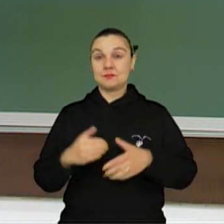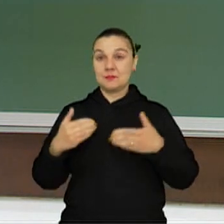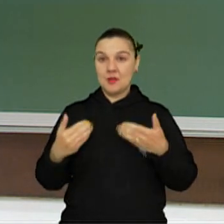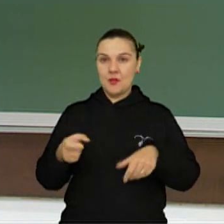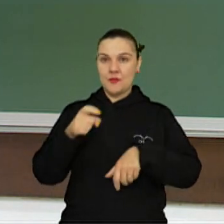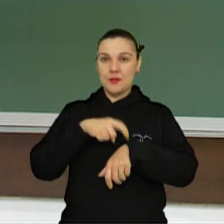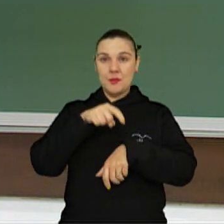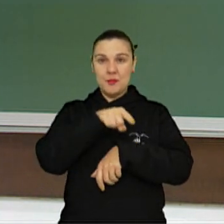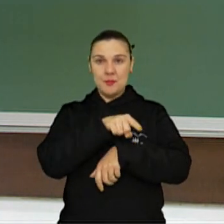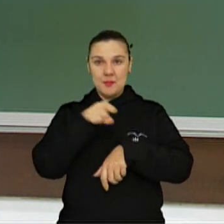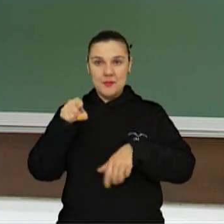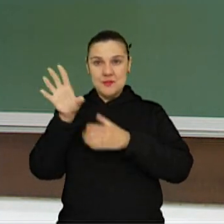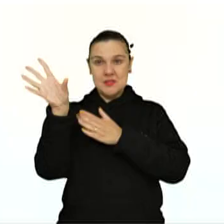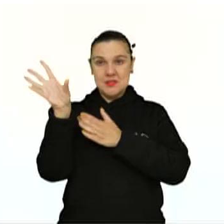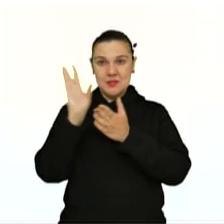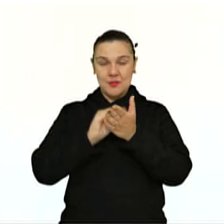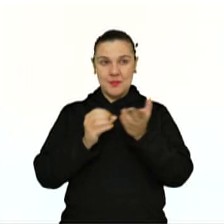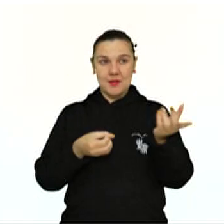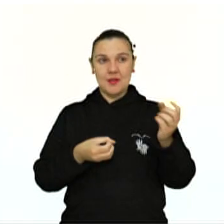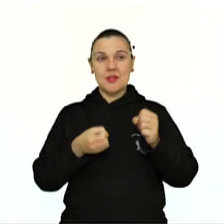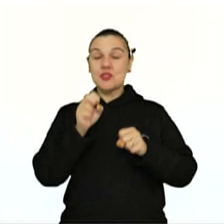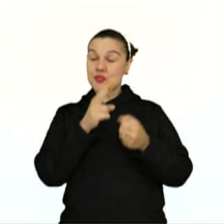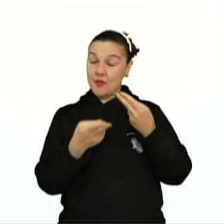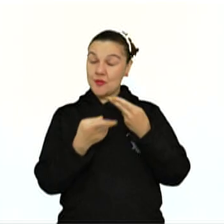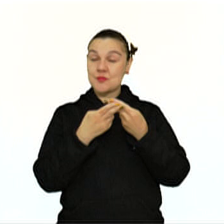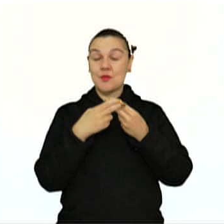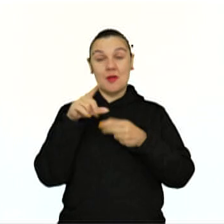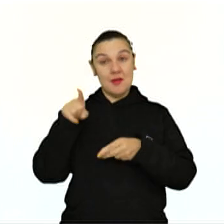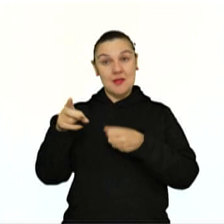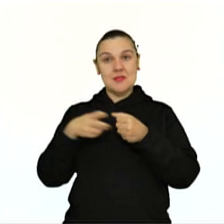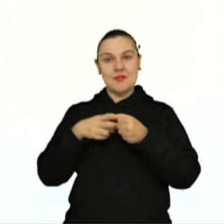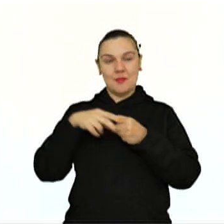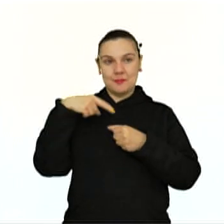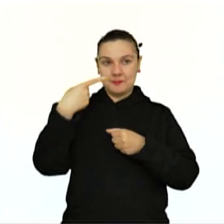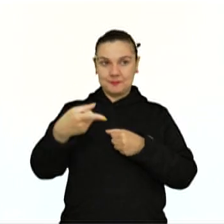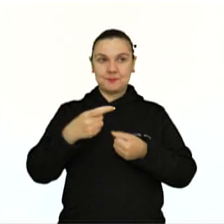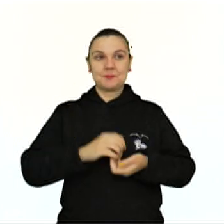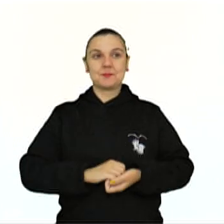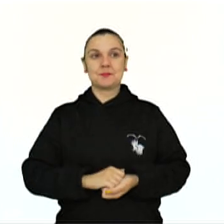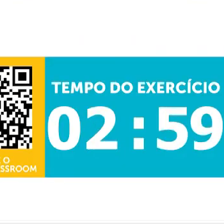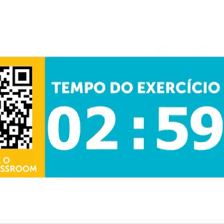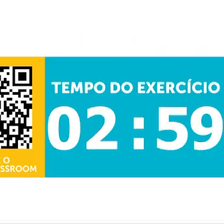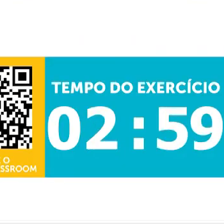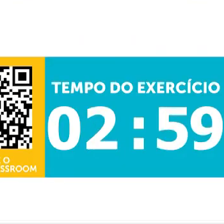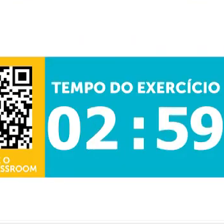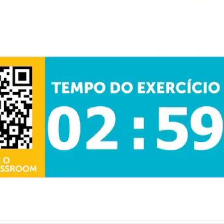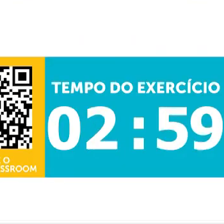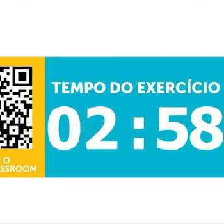vou dar um tempinho para vocês anotarem que a gente vai utilizar esse verbo na sequência.